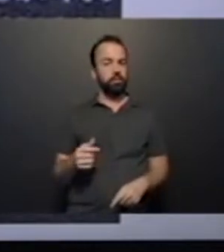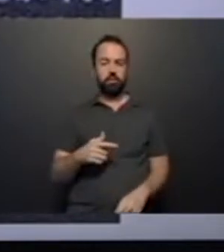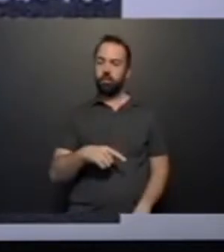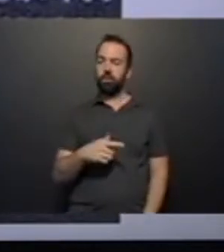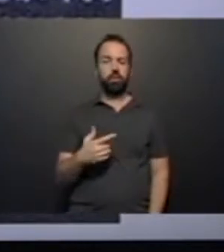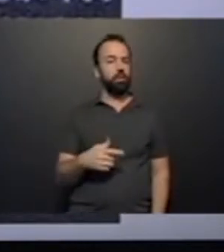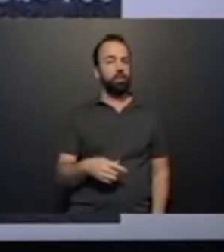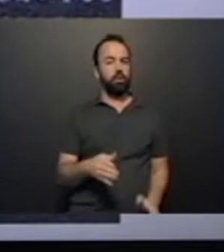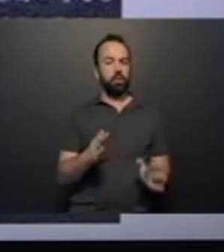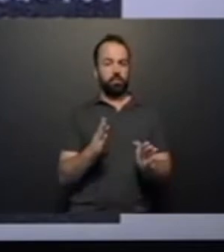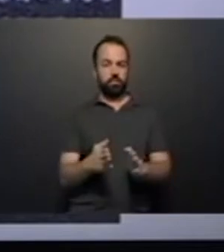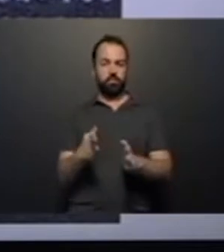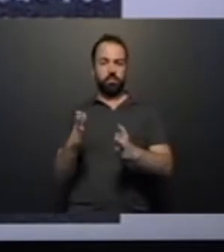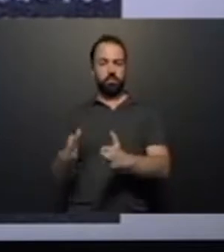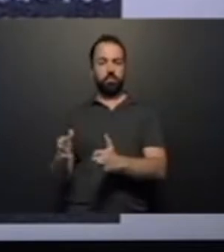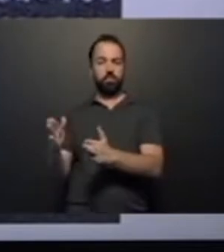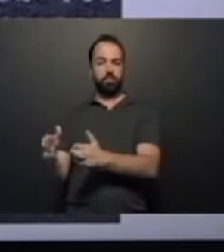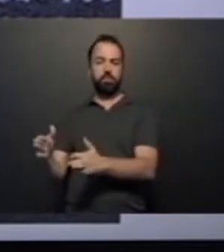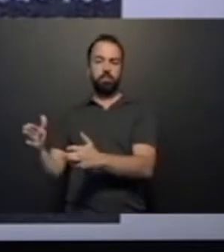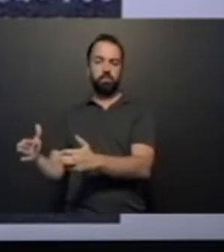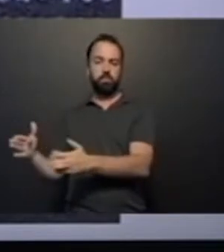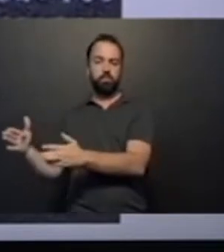nenhuma regularidade